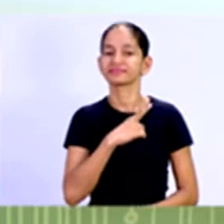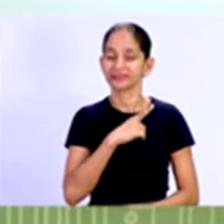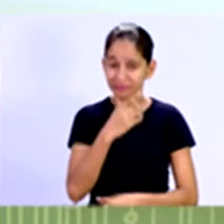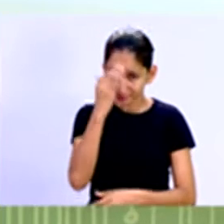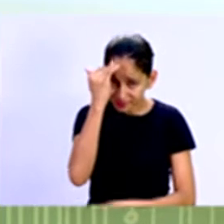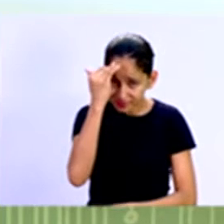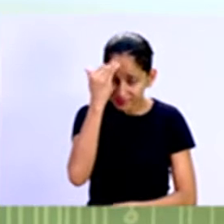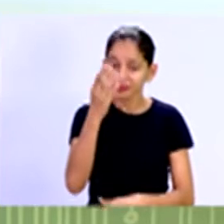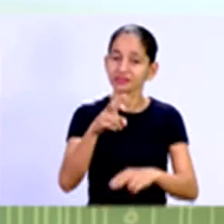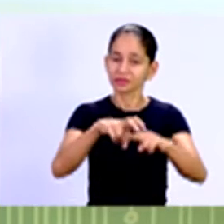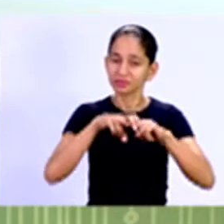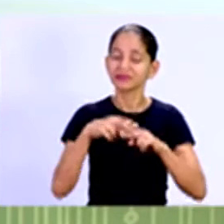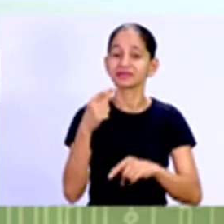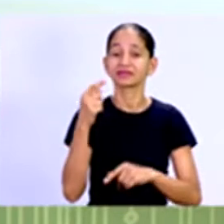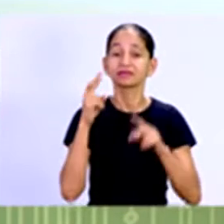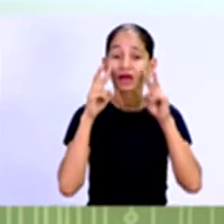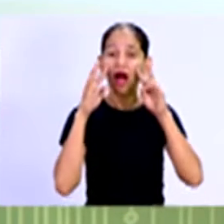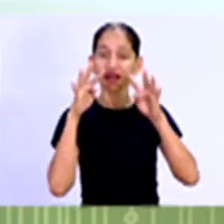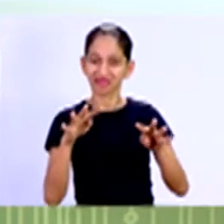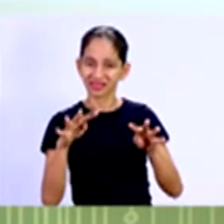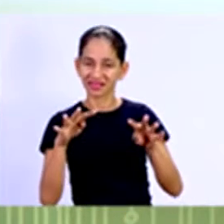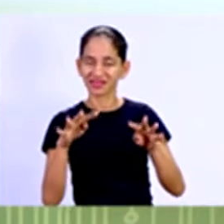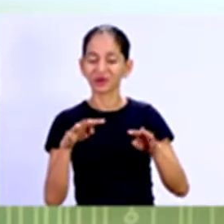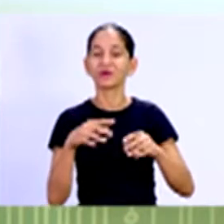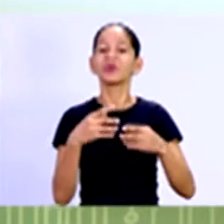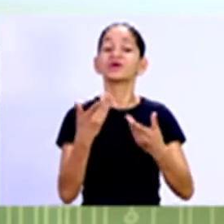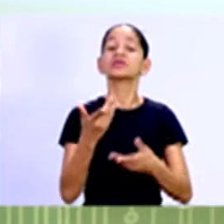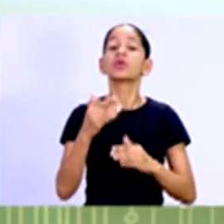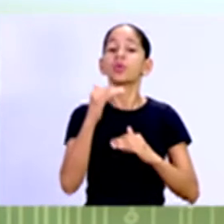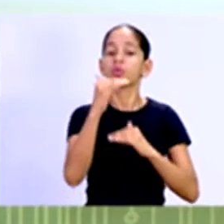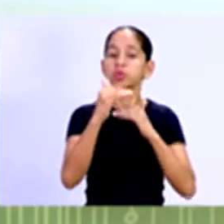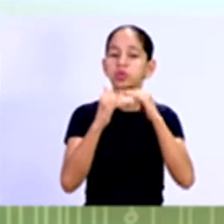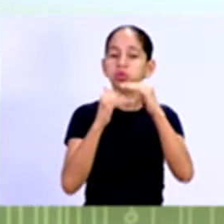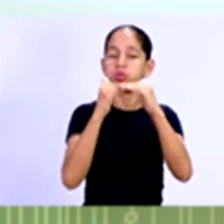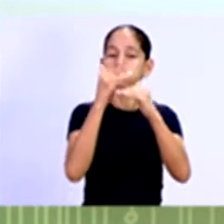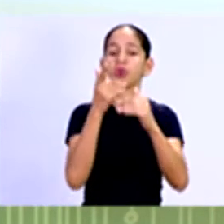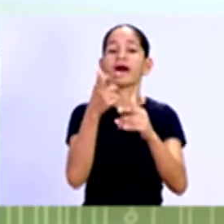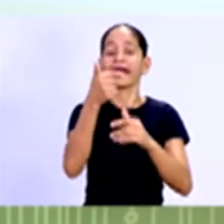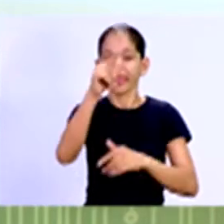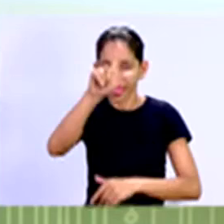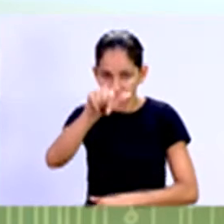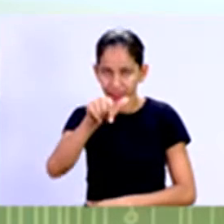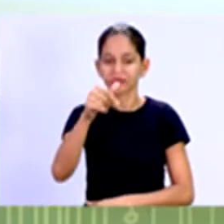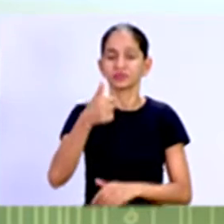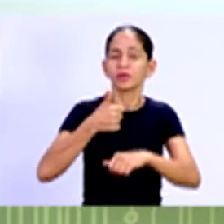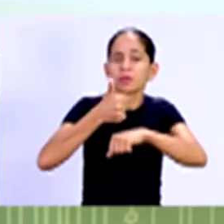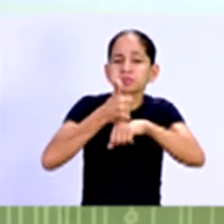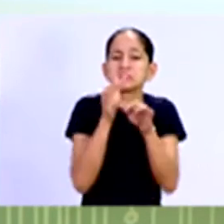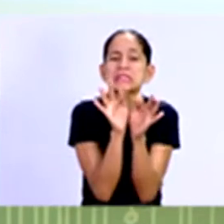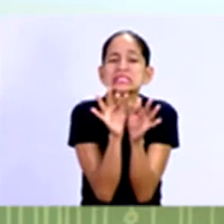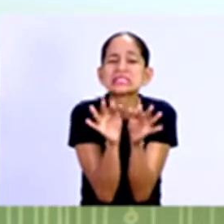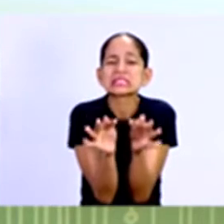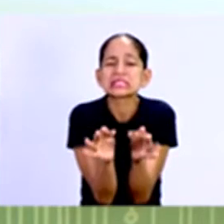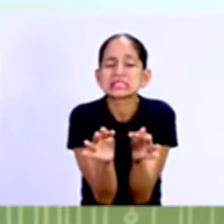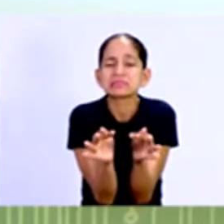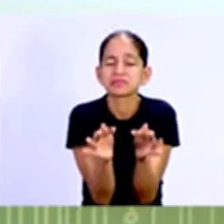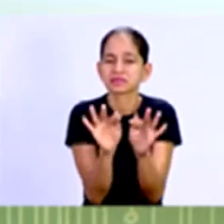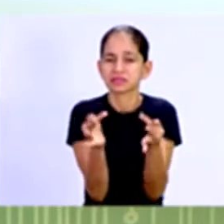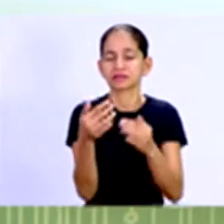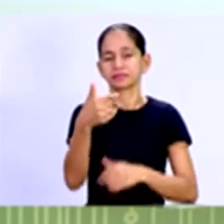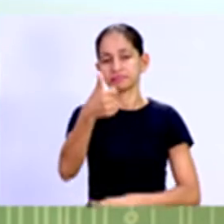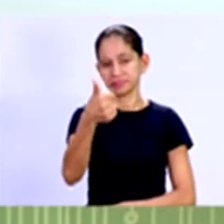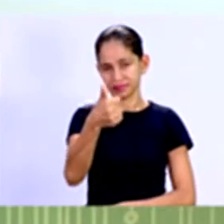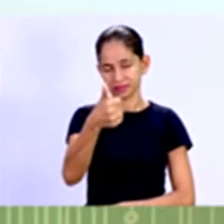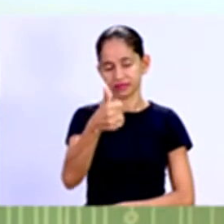age assim, você está no nível que nós chamamos de nível pré-convencional. É o nível mais baixo da moralidade, né?